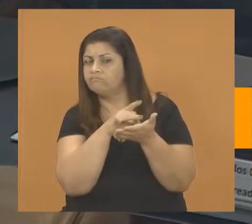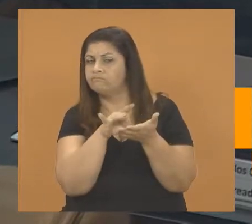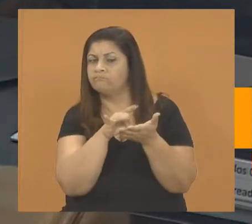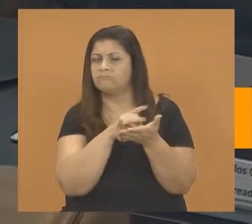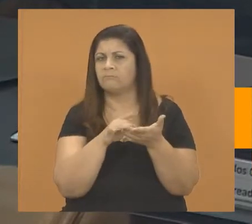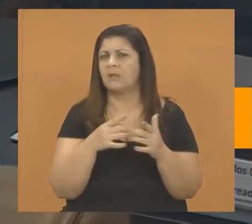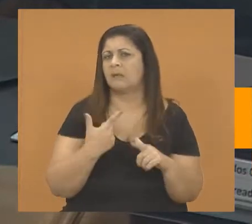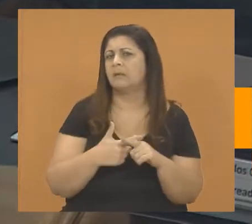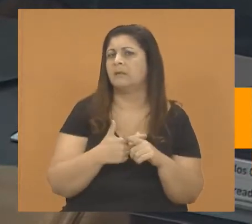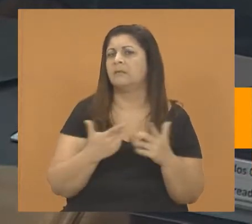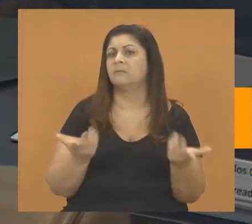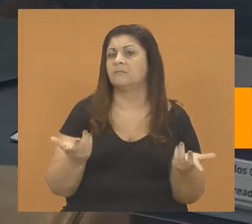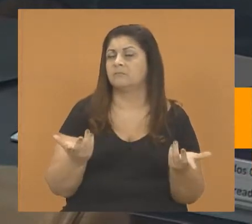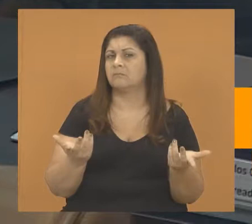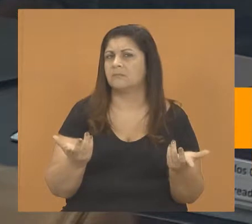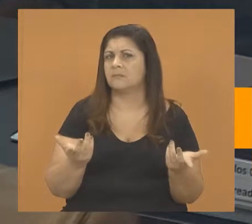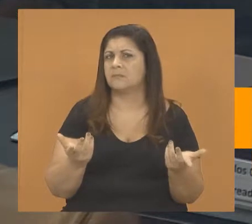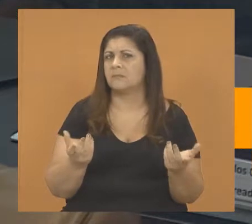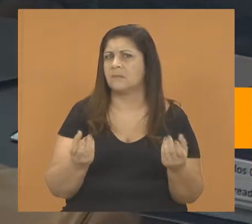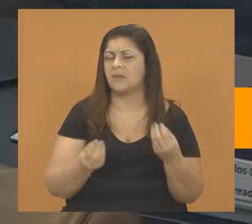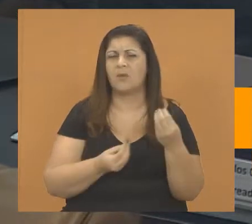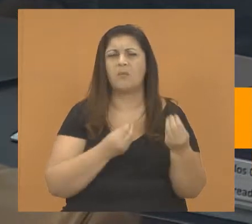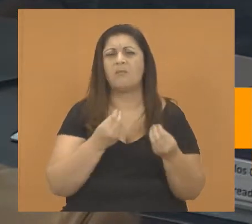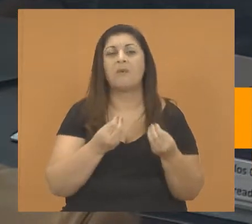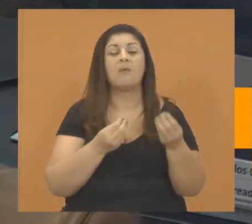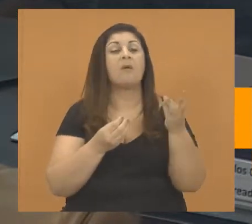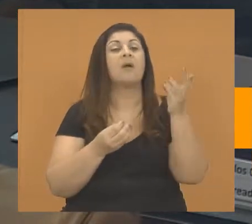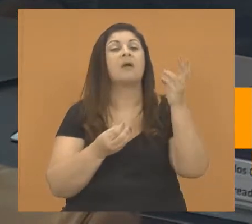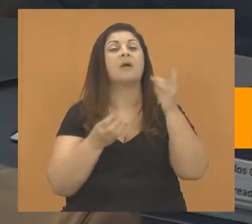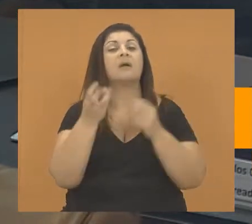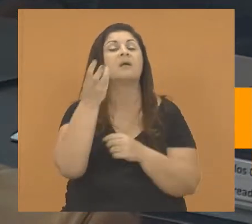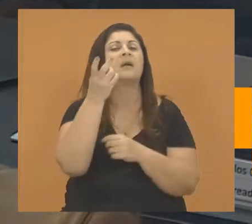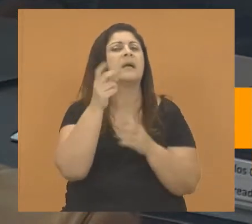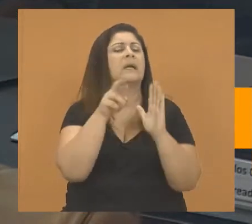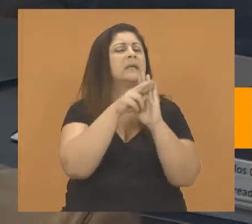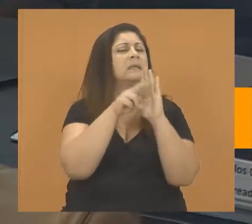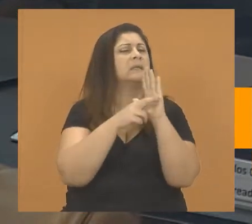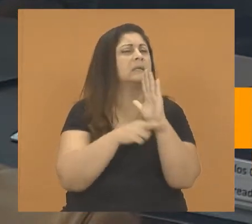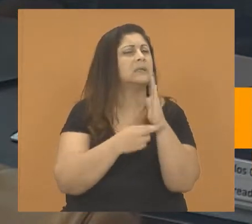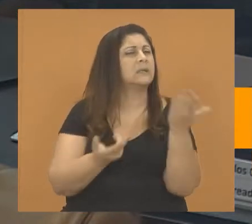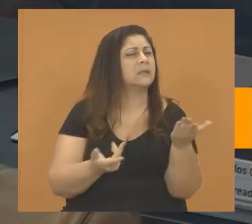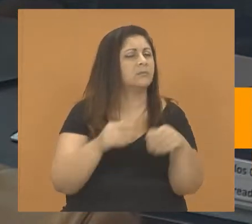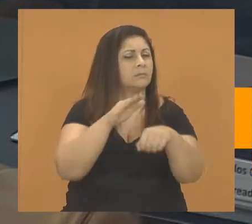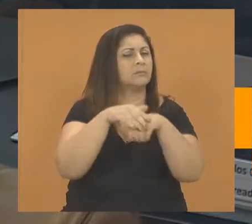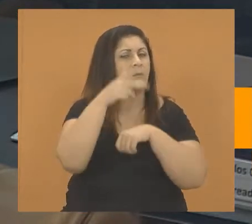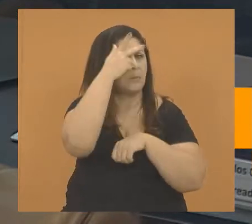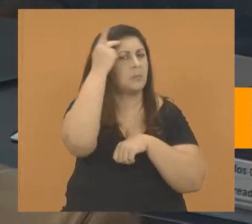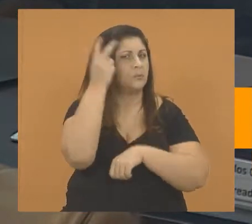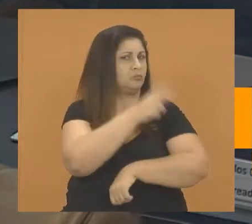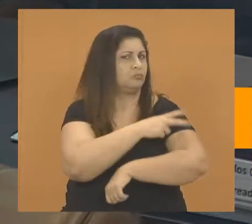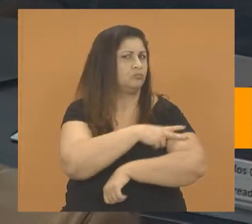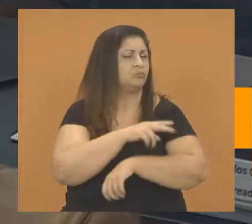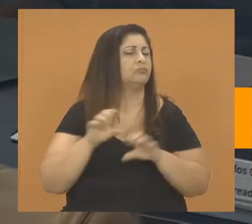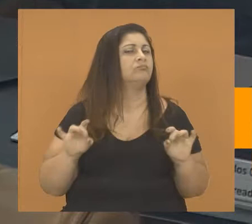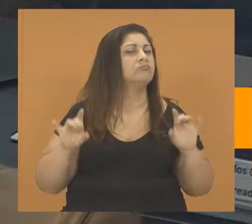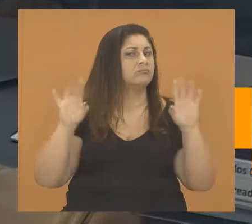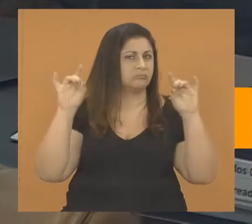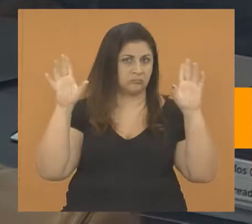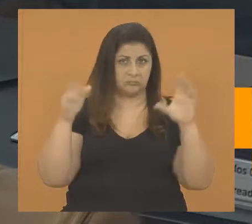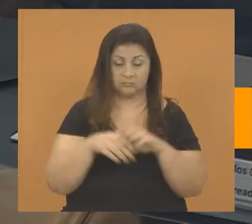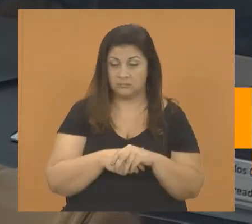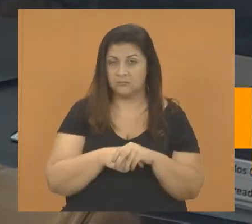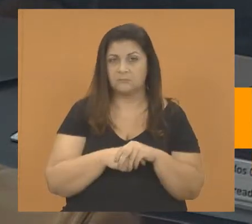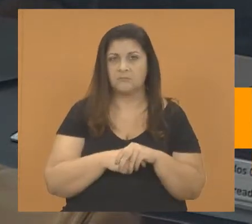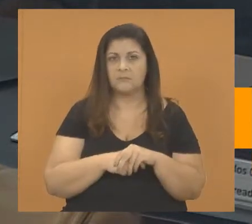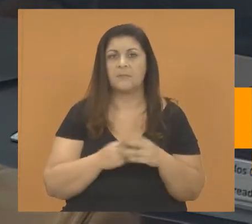o coop critério que vai usar que vão ser as pessoas que vai tá nem aí adquirindo esses cargos de confiança então